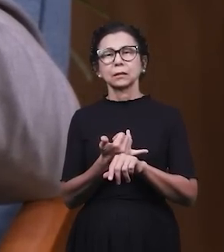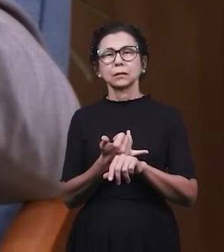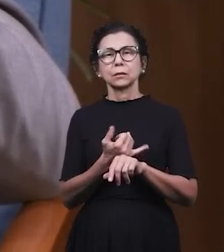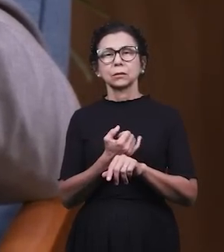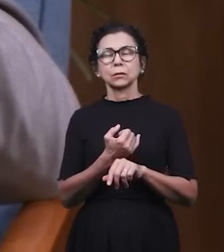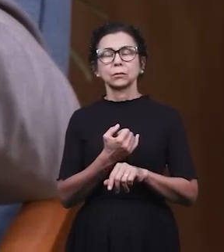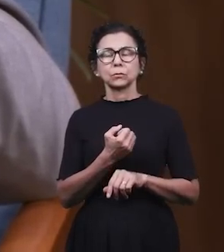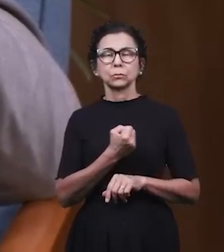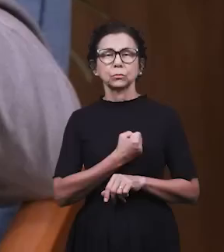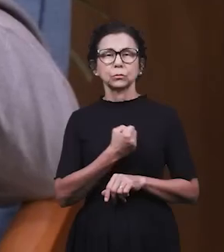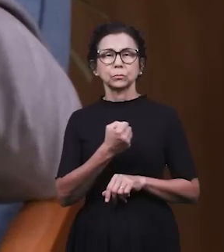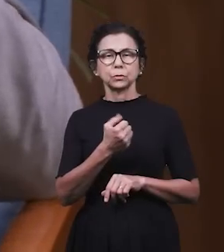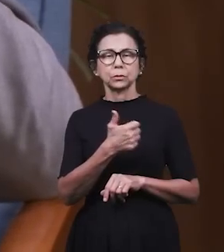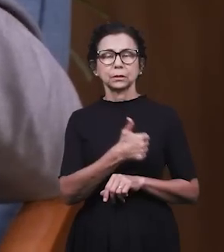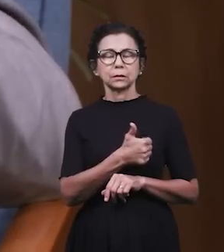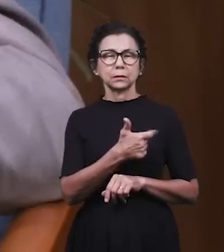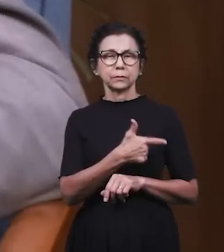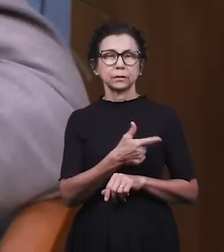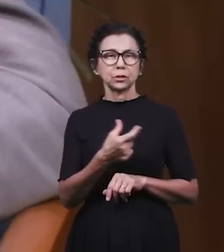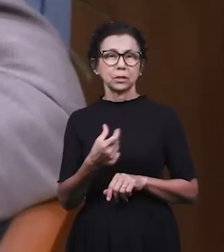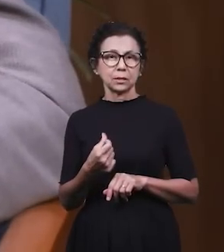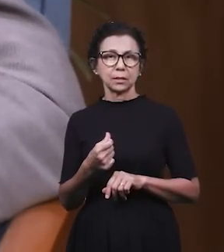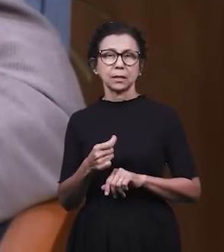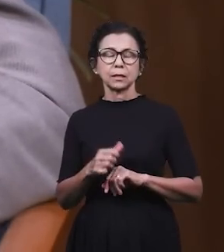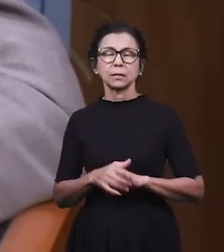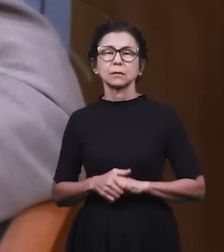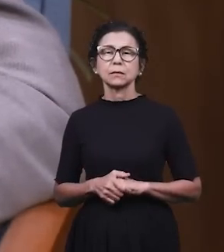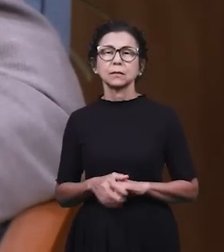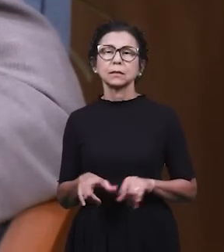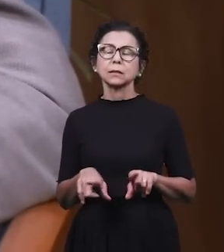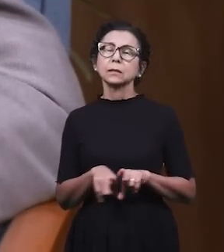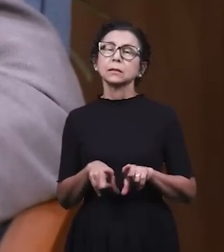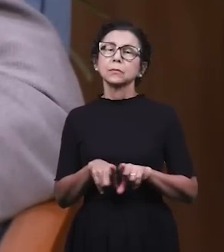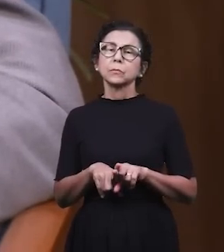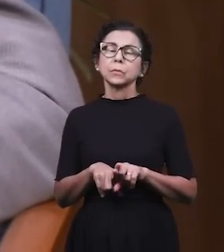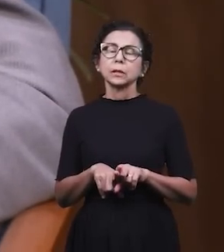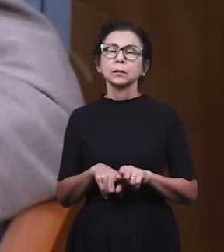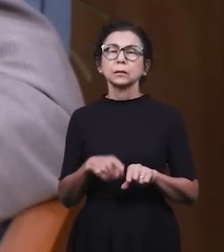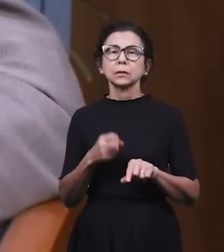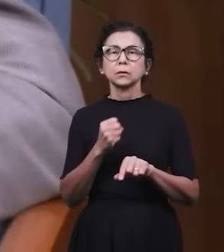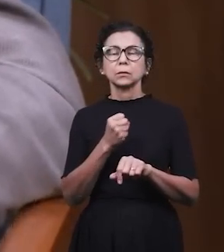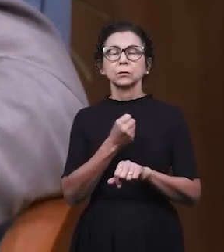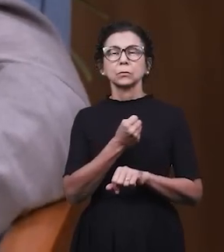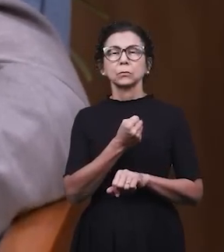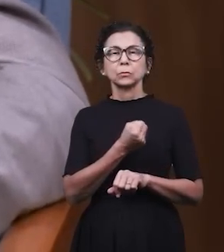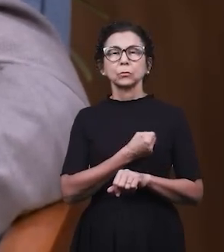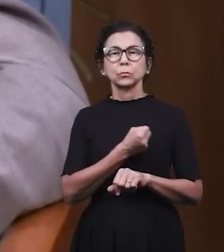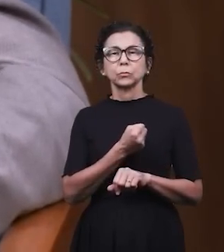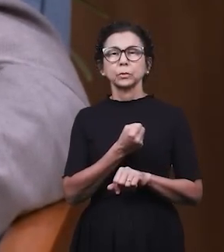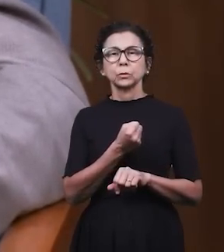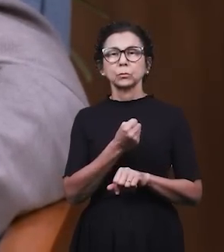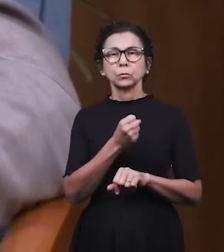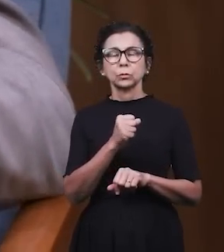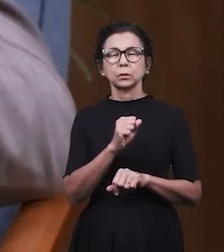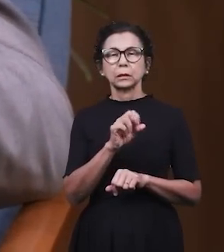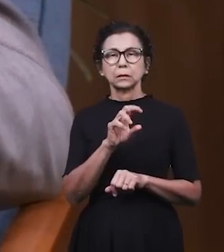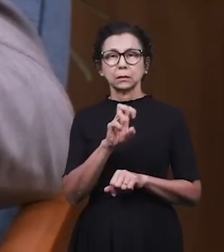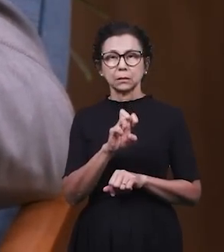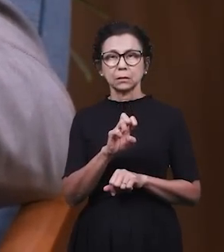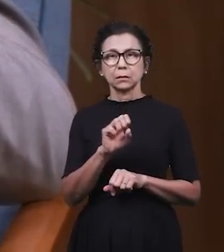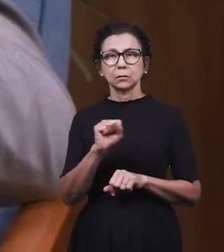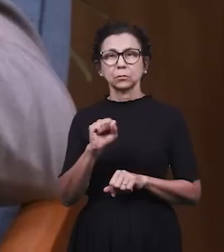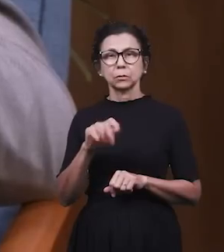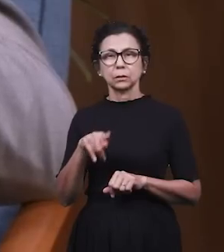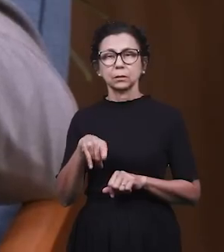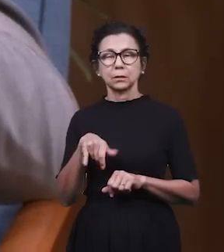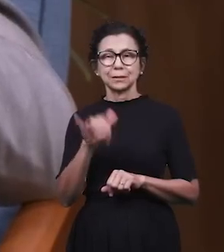canal 85, é isso mesmo. Nesses dois sistemas de recepção gratuita, nós temos o canal da Igreja Cristã Maranata. Mas também